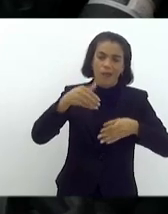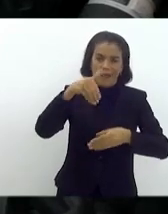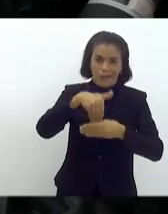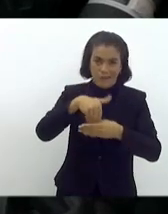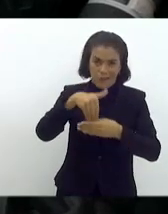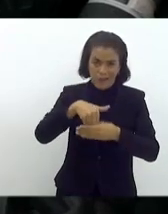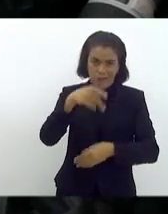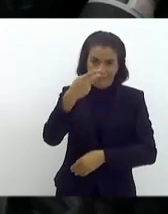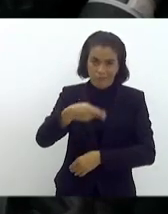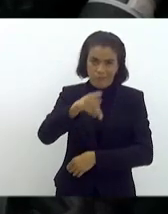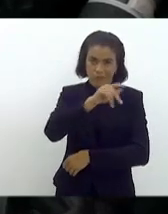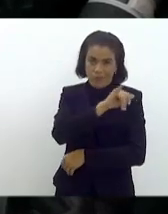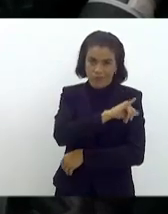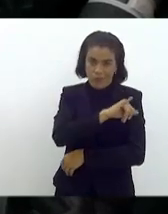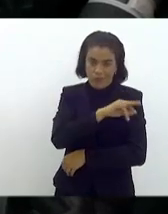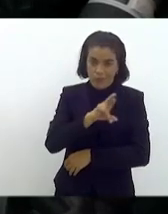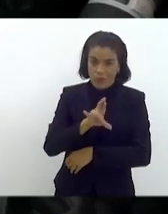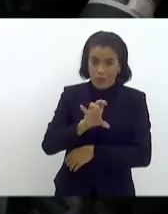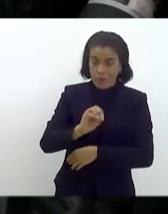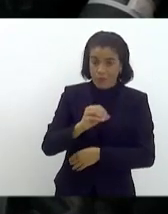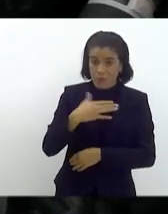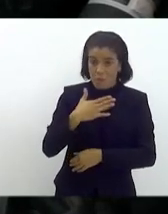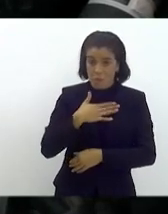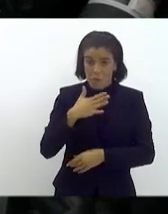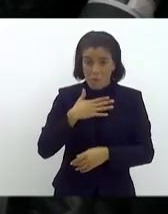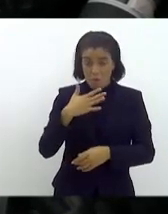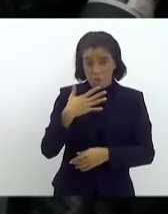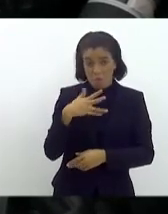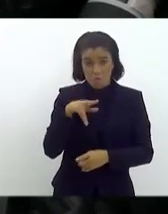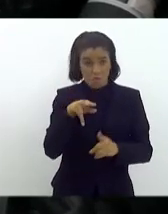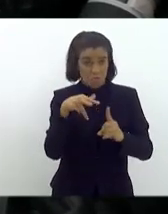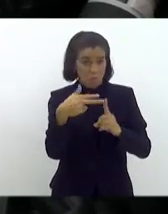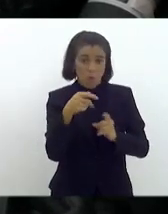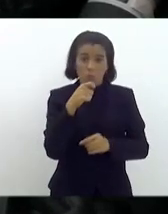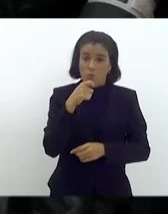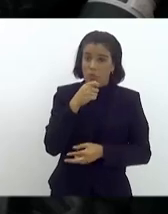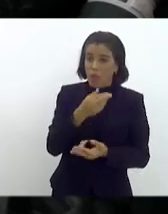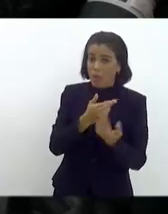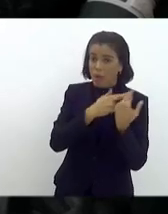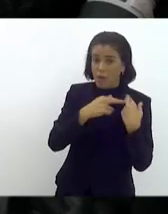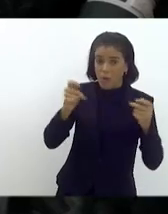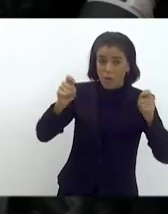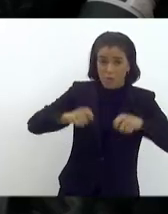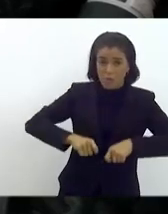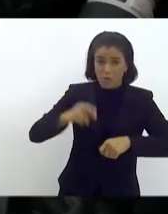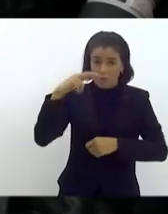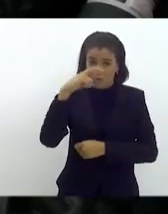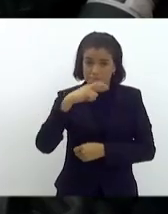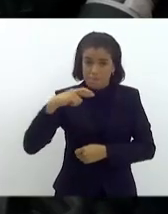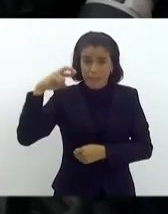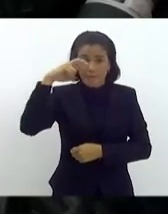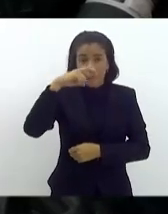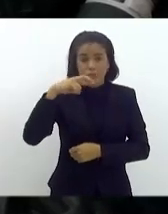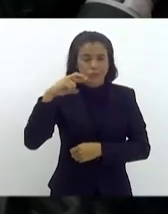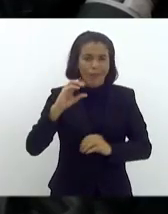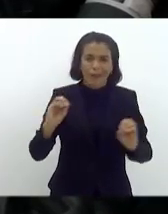Janeiro que no meu entendimento não tem competência para fazer essa investigação